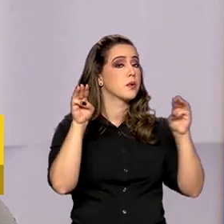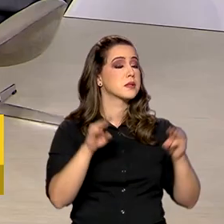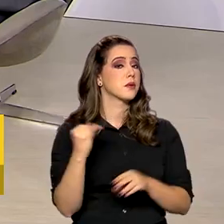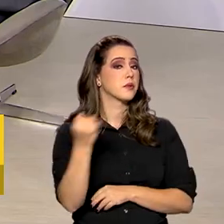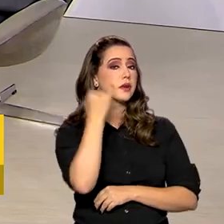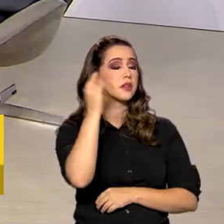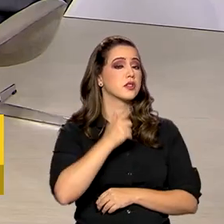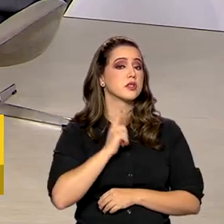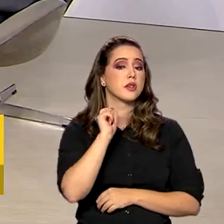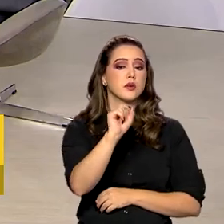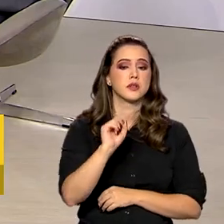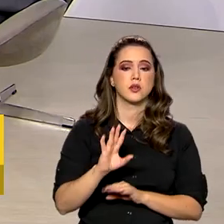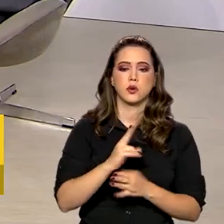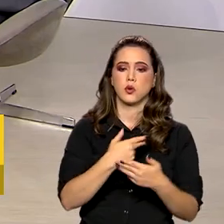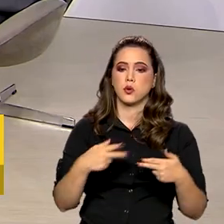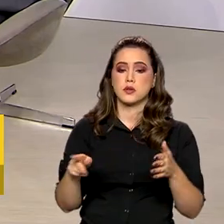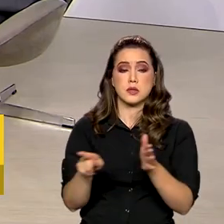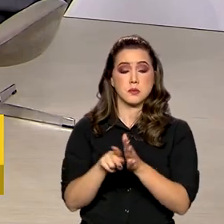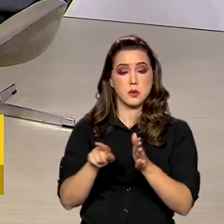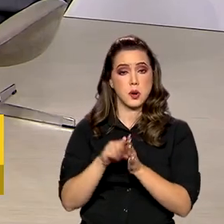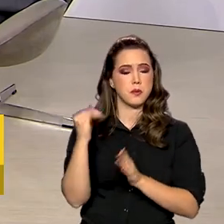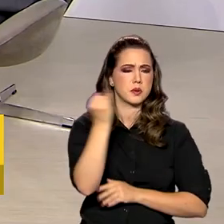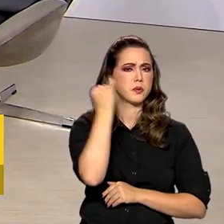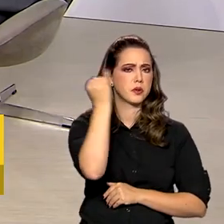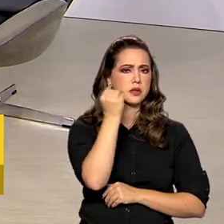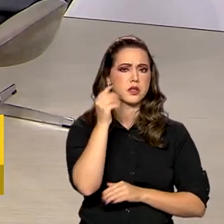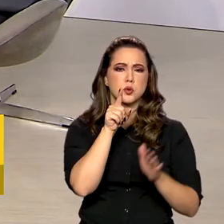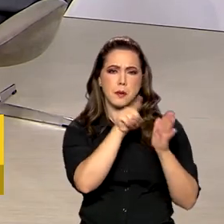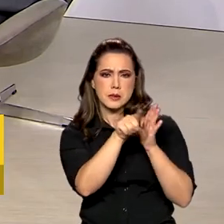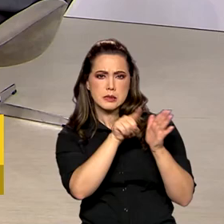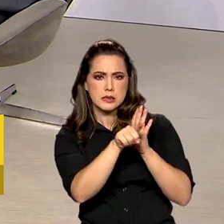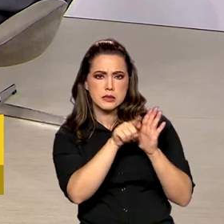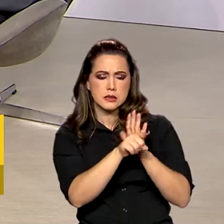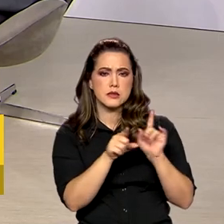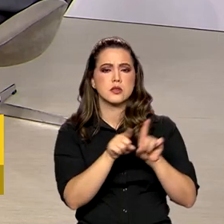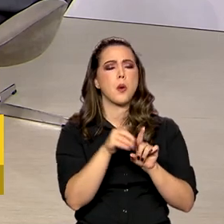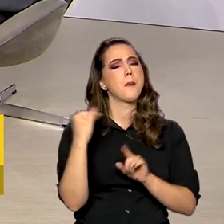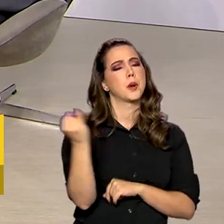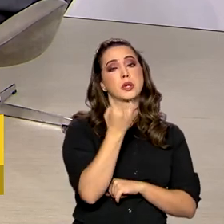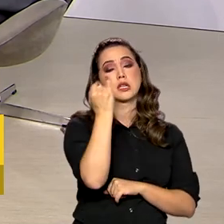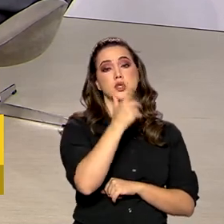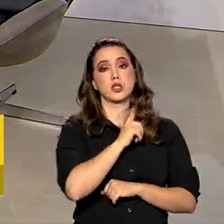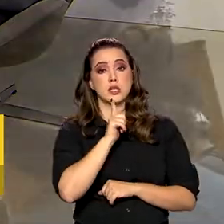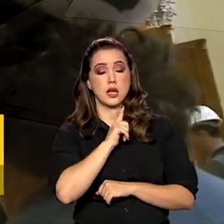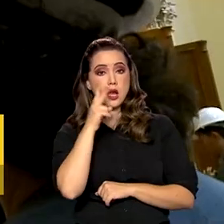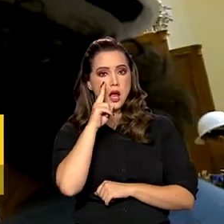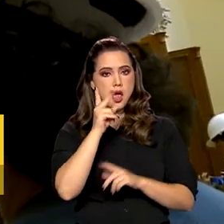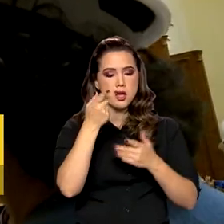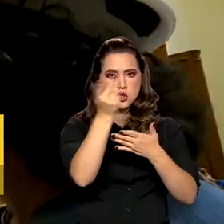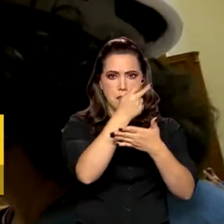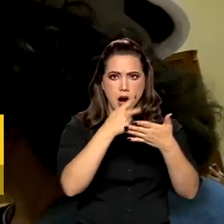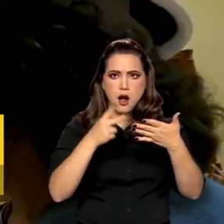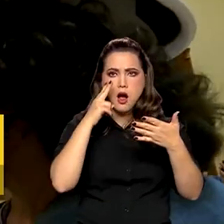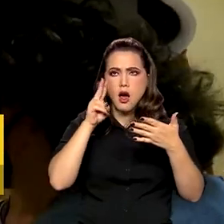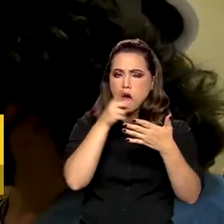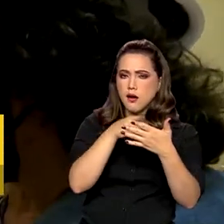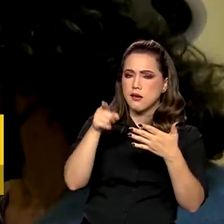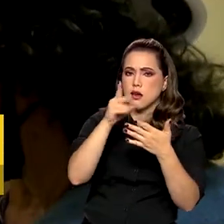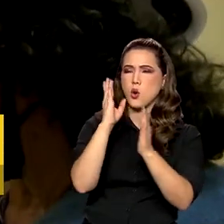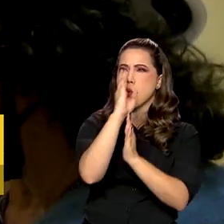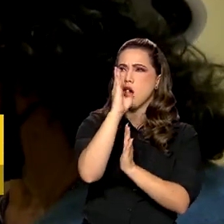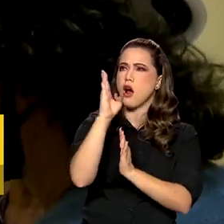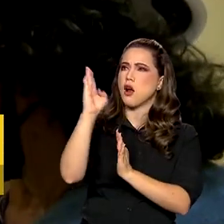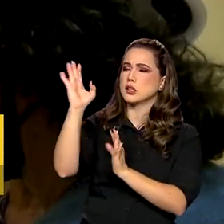itens importantes de acervo para pesquisadores, por exemplo, ele tem uma mapoteca muito importante, ele tem um arquivo muito importante, então